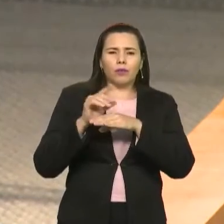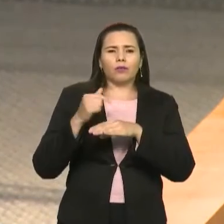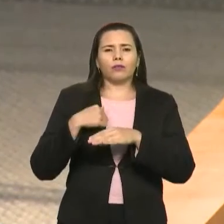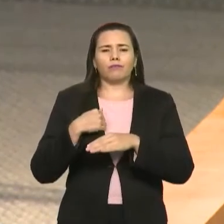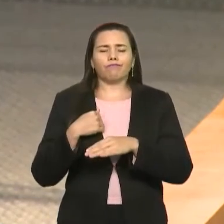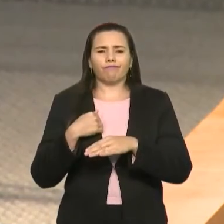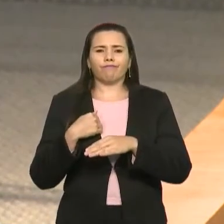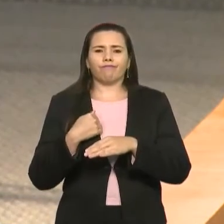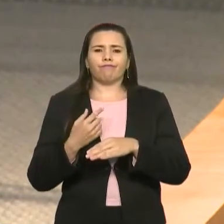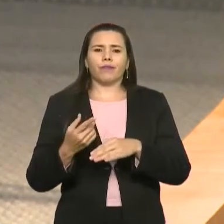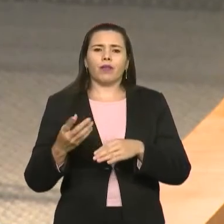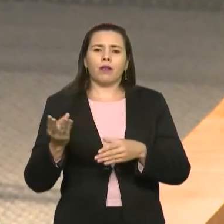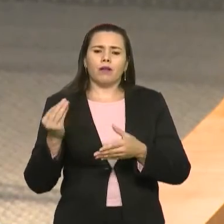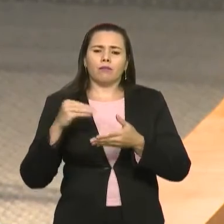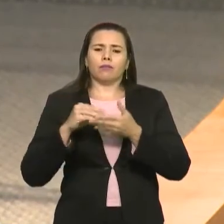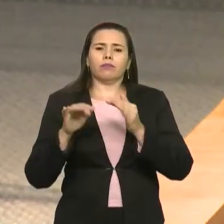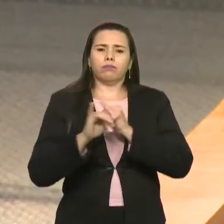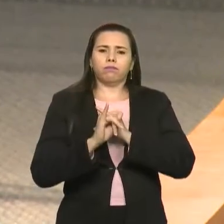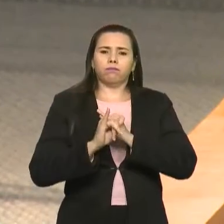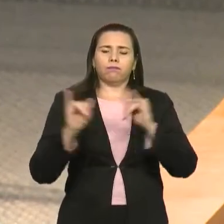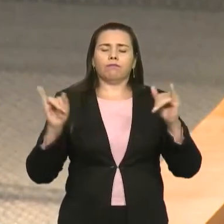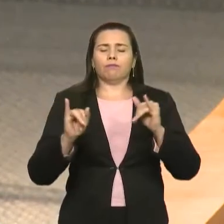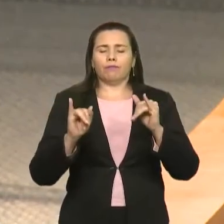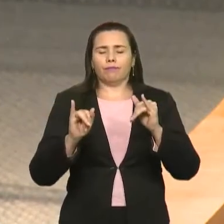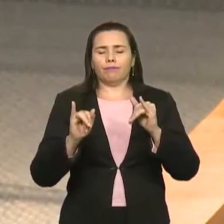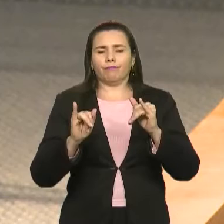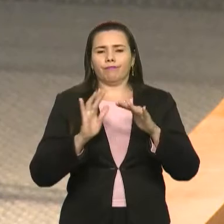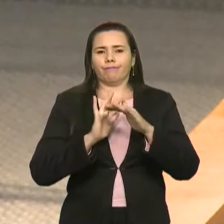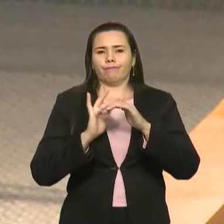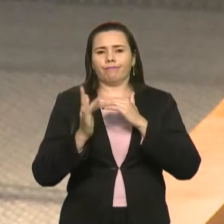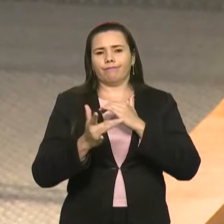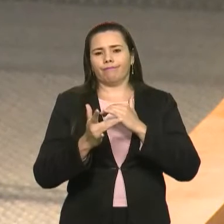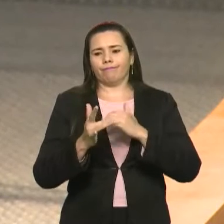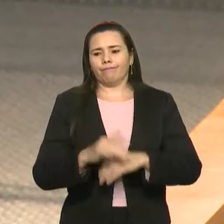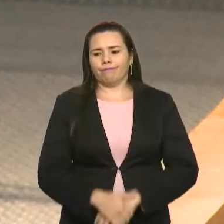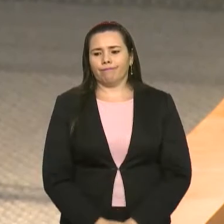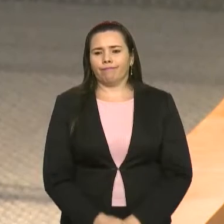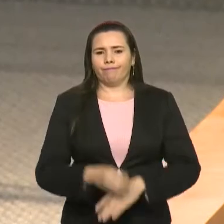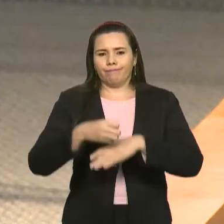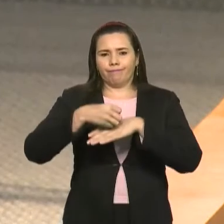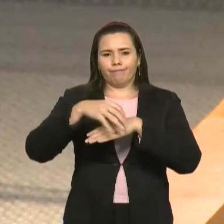Maranhão, que por ali passaram jornalistas famosos, grandiosos,